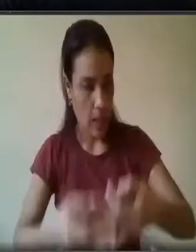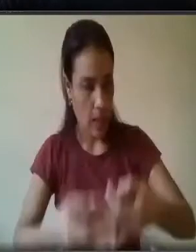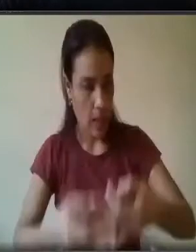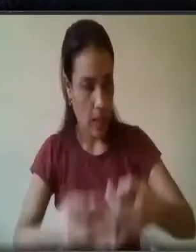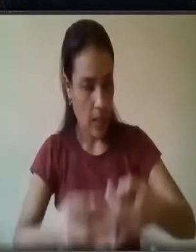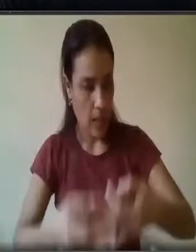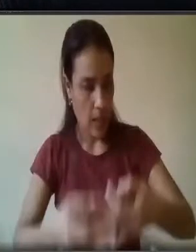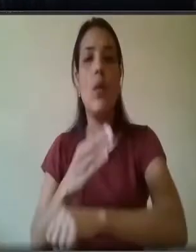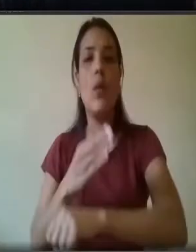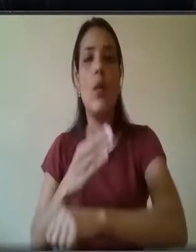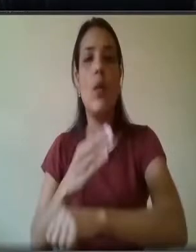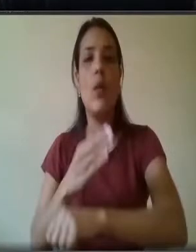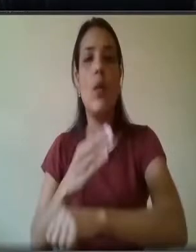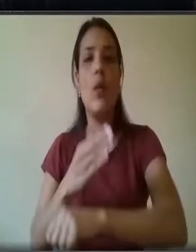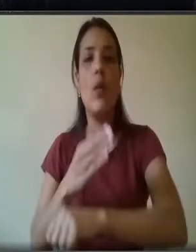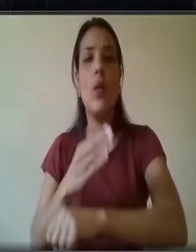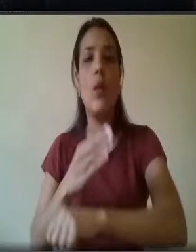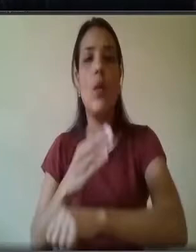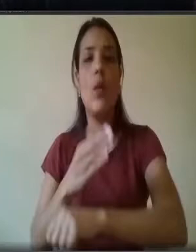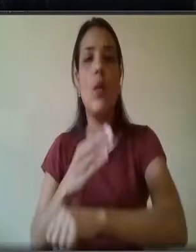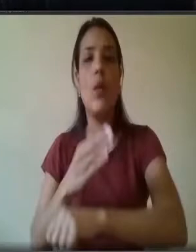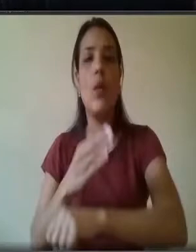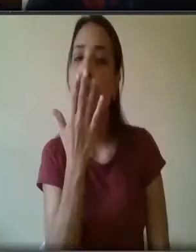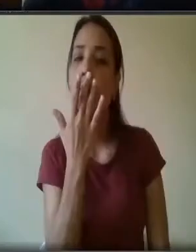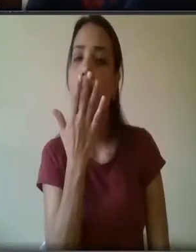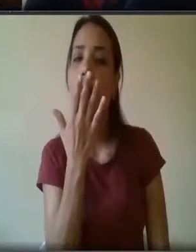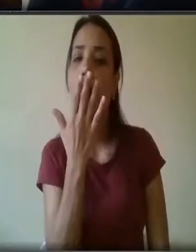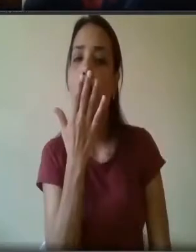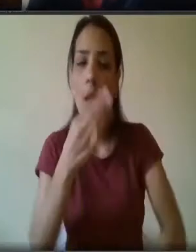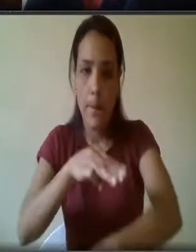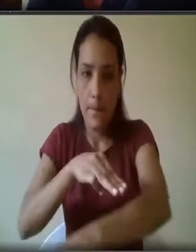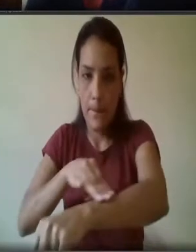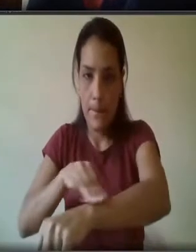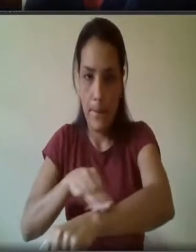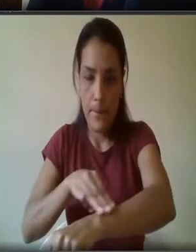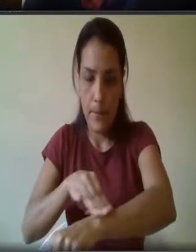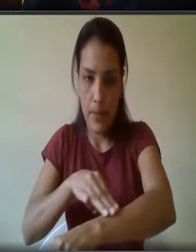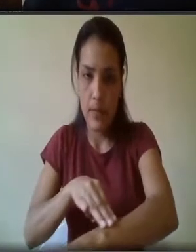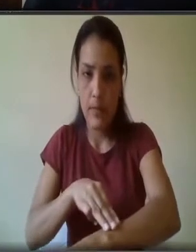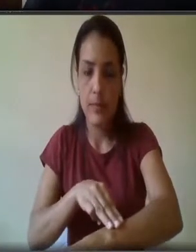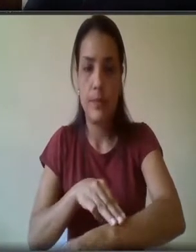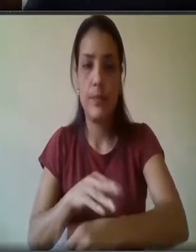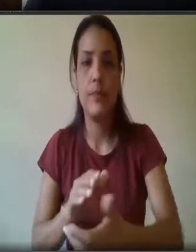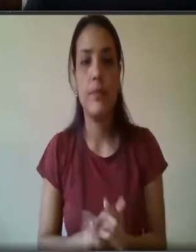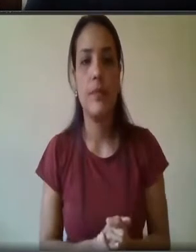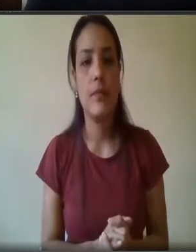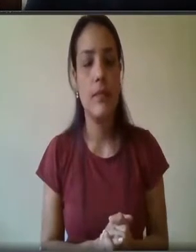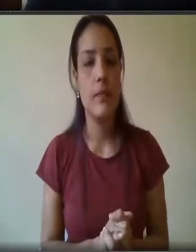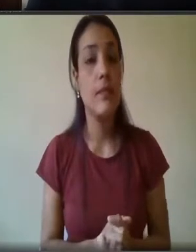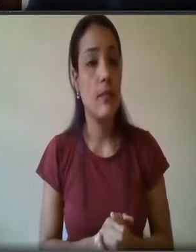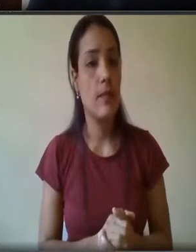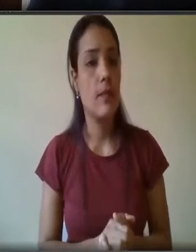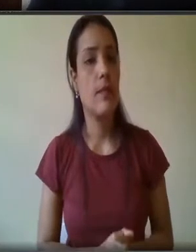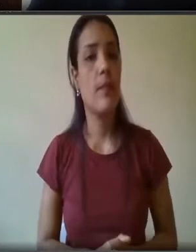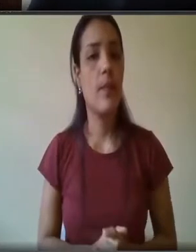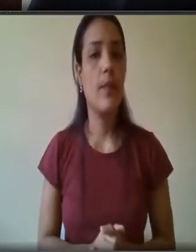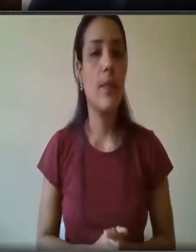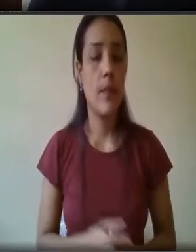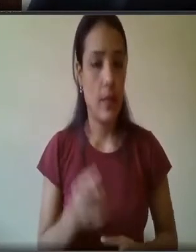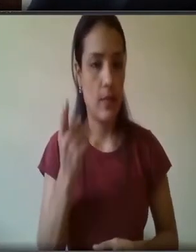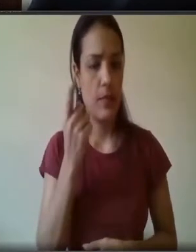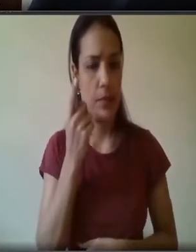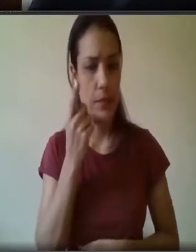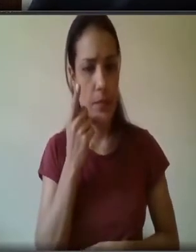cordilheiras ou os dobramentos modernos. Se você sobrepor esses mapas, você vai ver que é justamente nas áreas em que